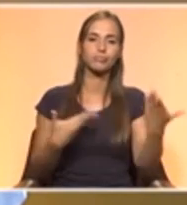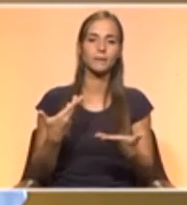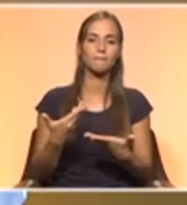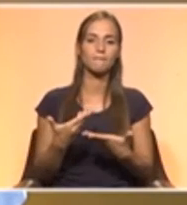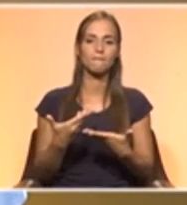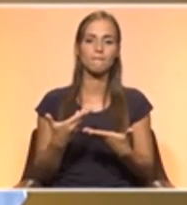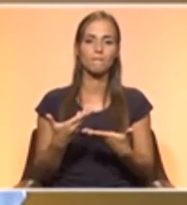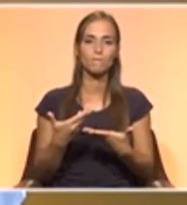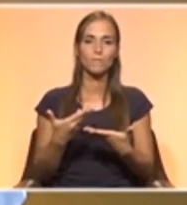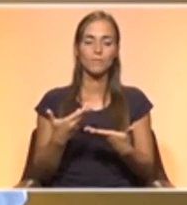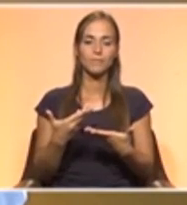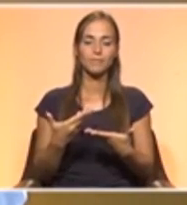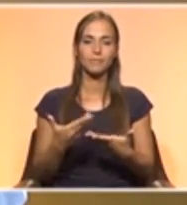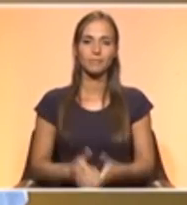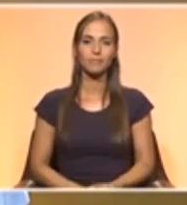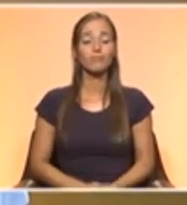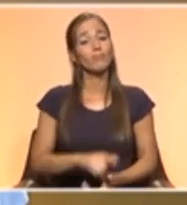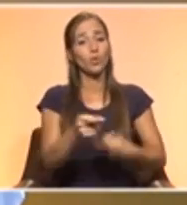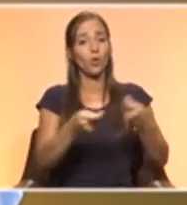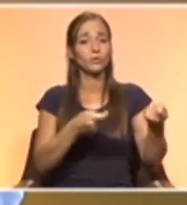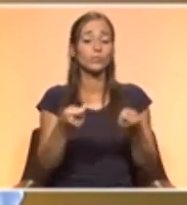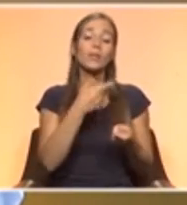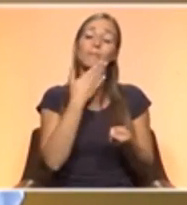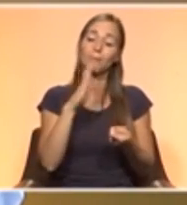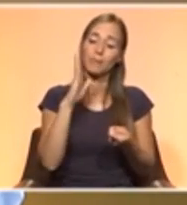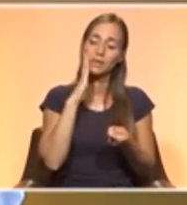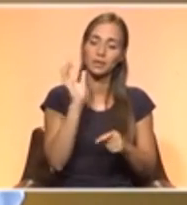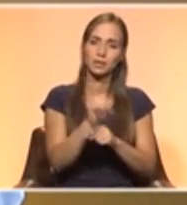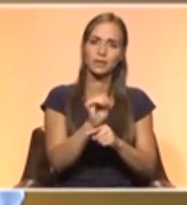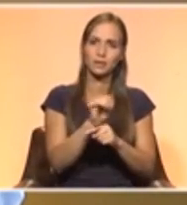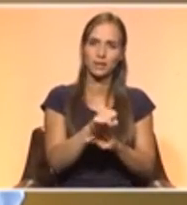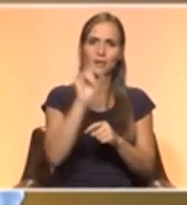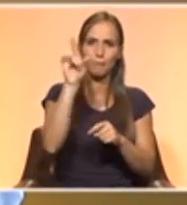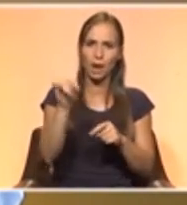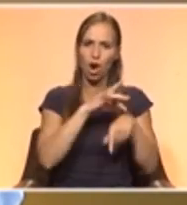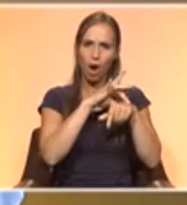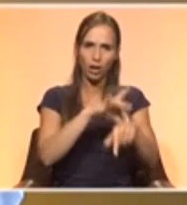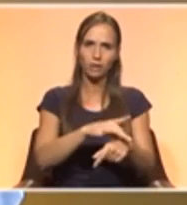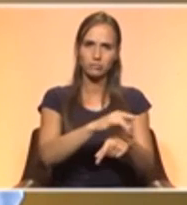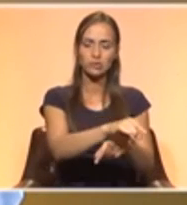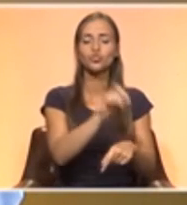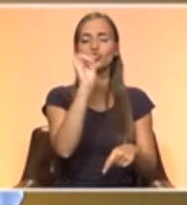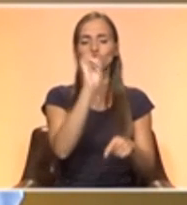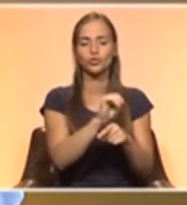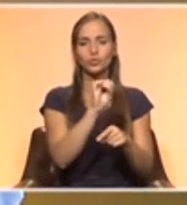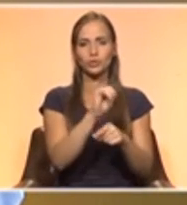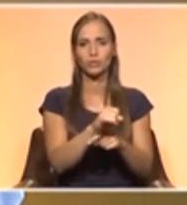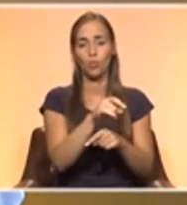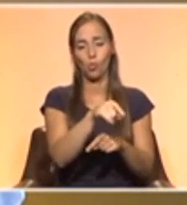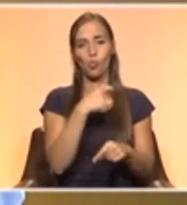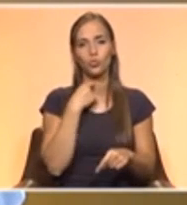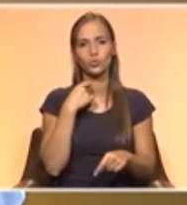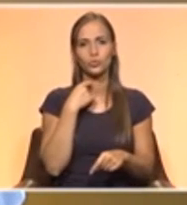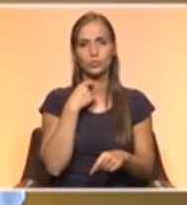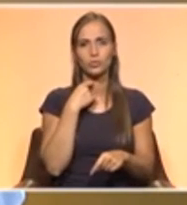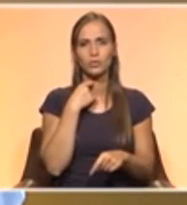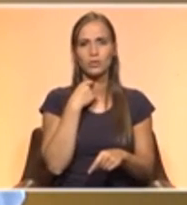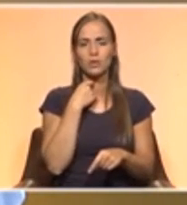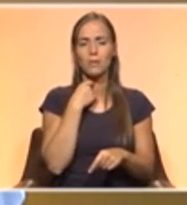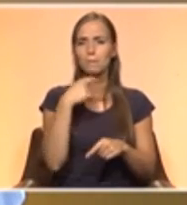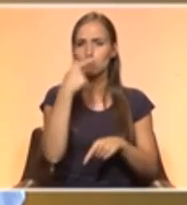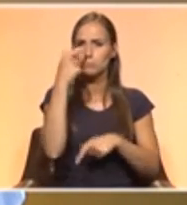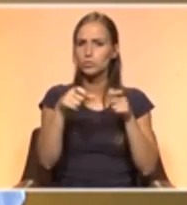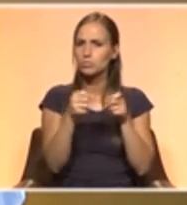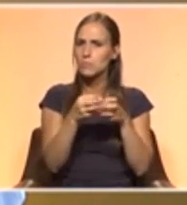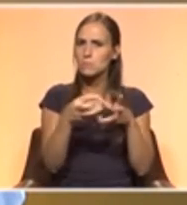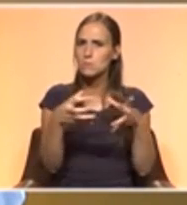reduzidos ou no limite depende do negócio também não é depende do negócio exatamente também fazem esse tipo de orientação exatamente Sim nesse curso tem tido muita gente nessas